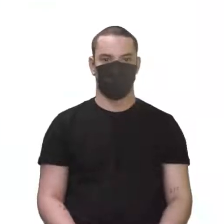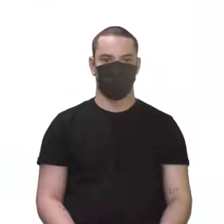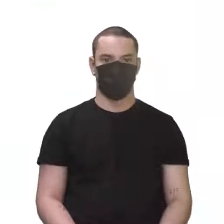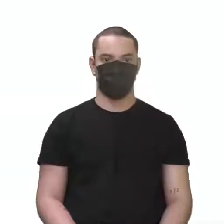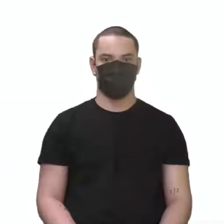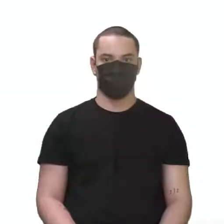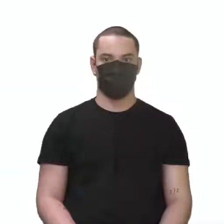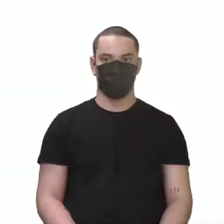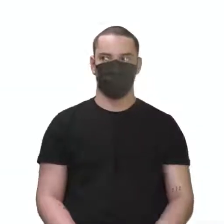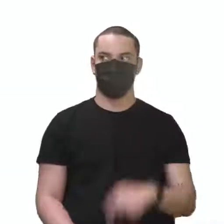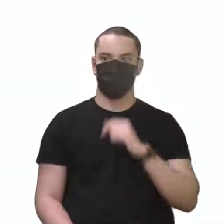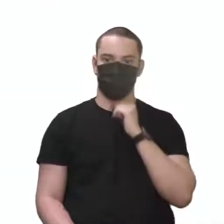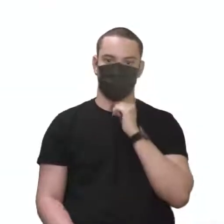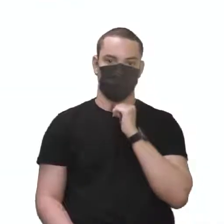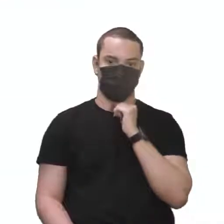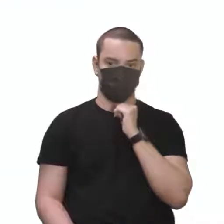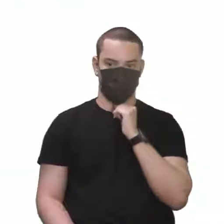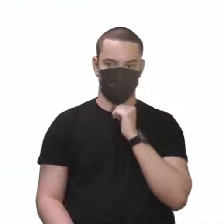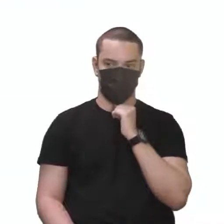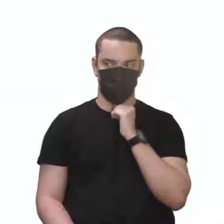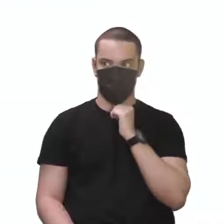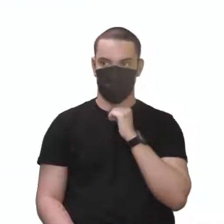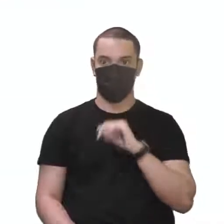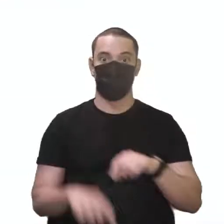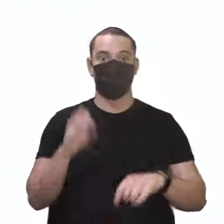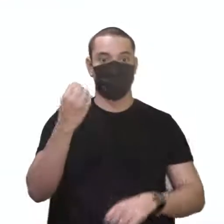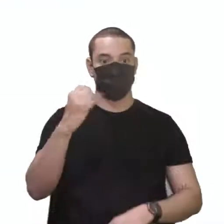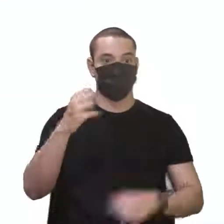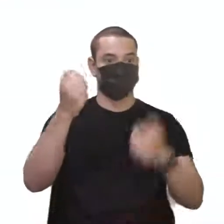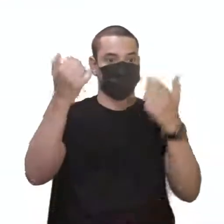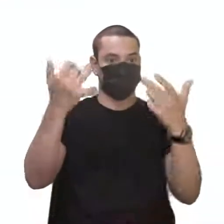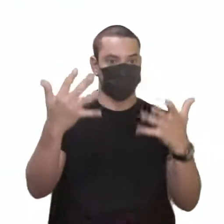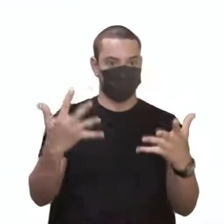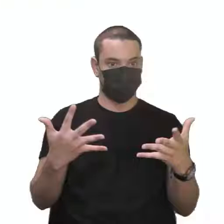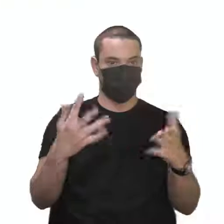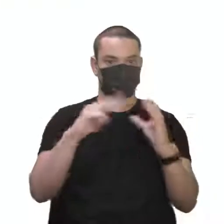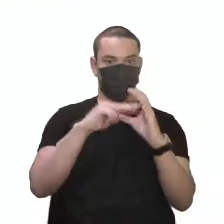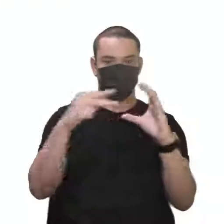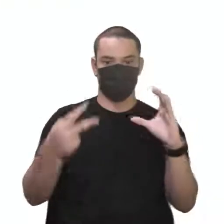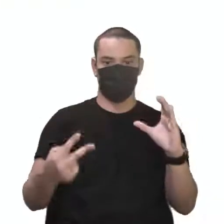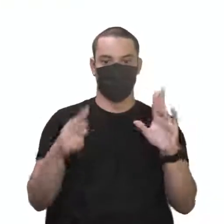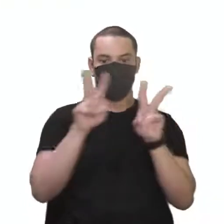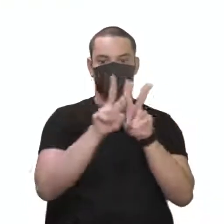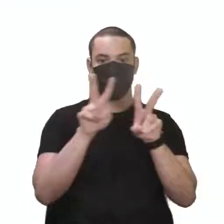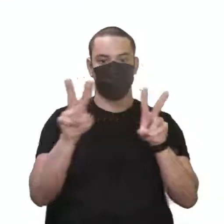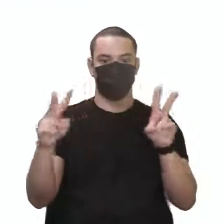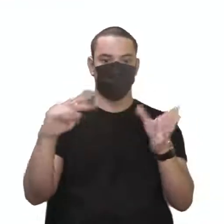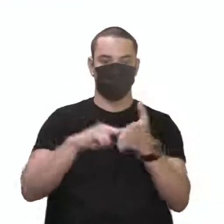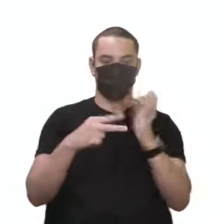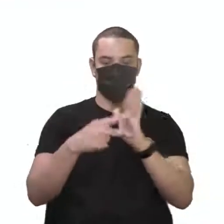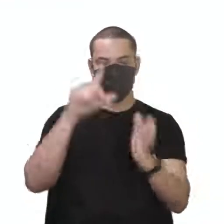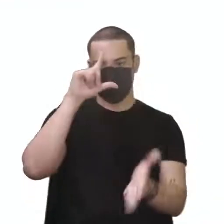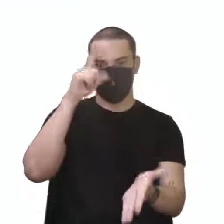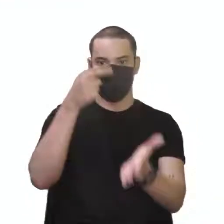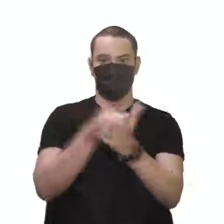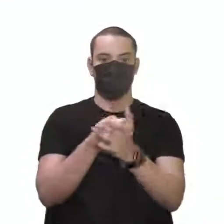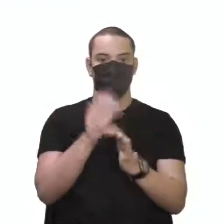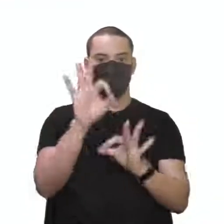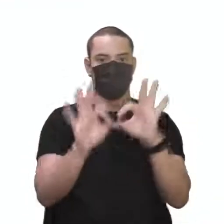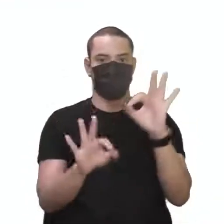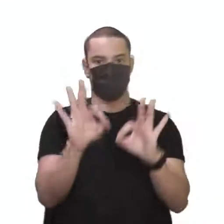Segura aí. Quando se diz que um genoma foi sequenciado, queremos dizer que foi determinada a ordem